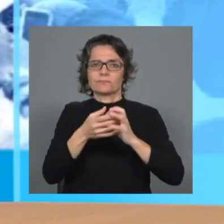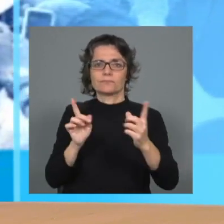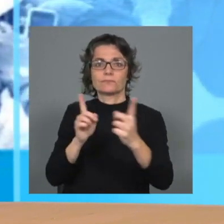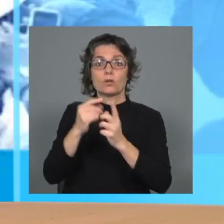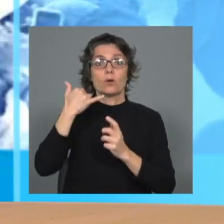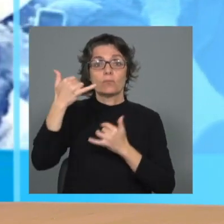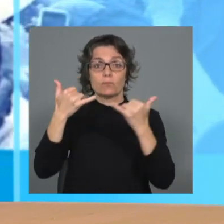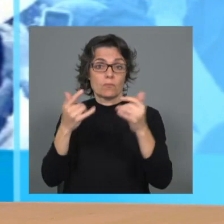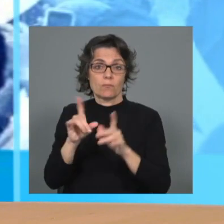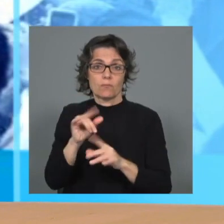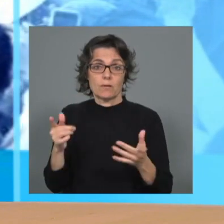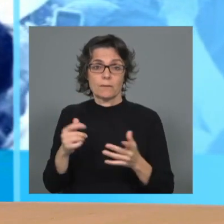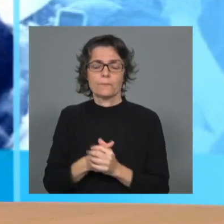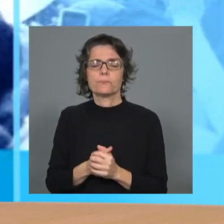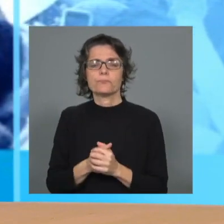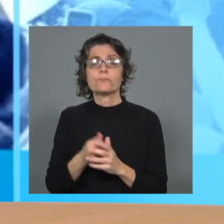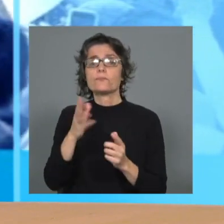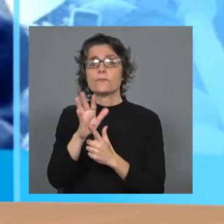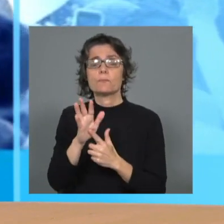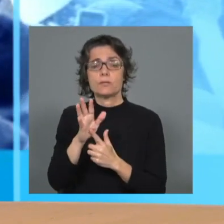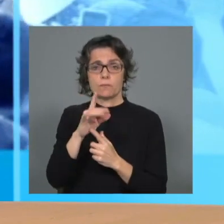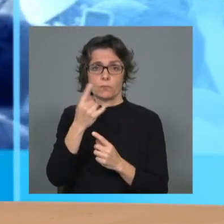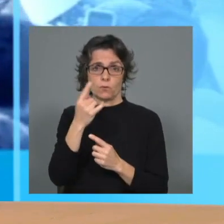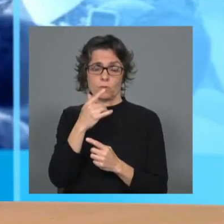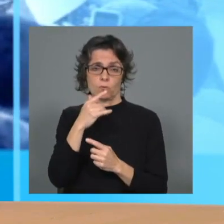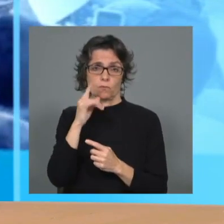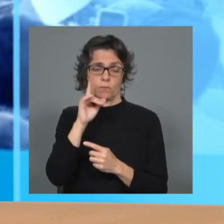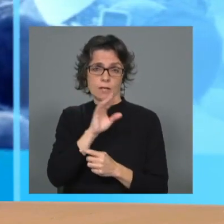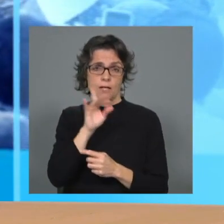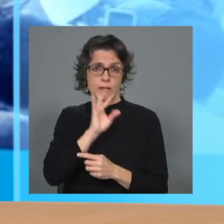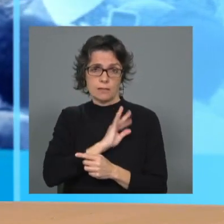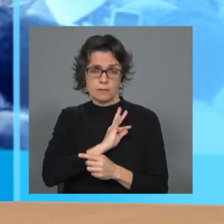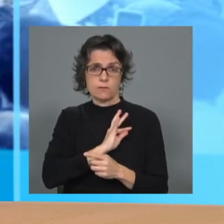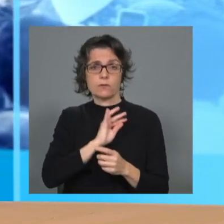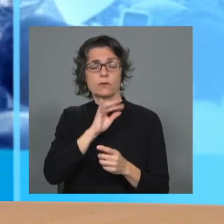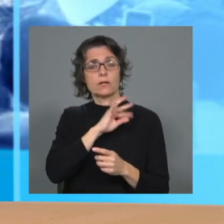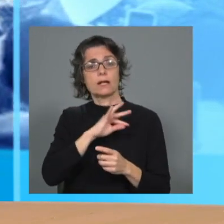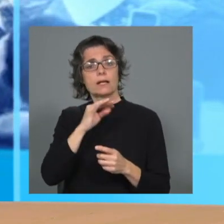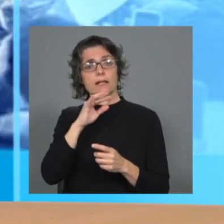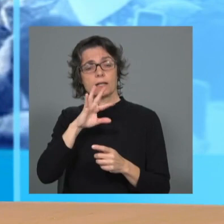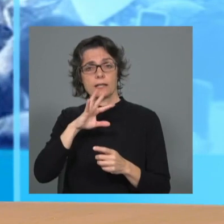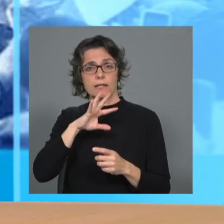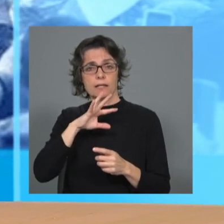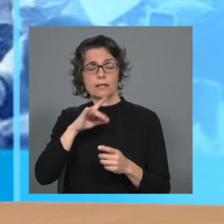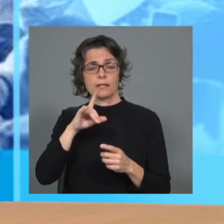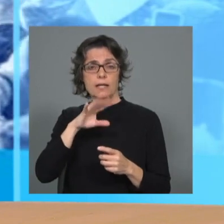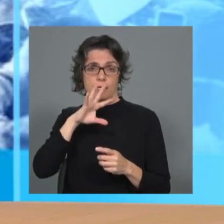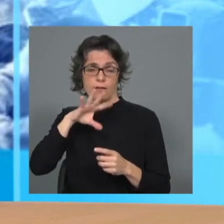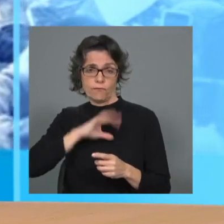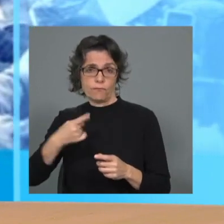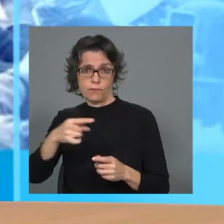caso de uma senhora que já é mãe de filhos, apadrinha uma idosa e ela vai visitá-la,